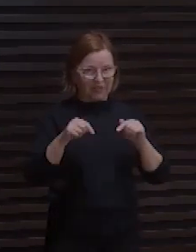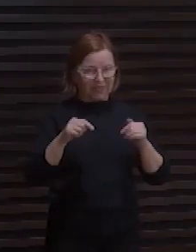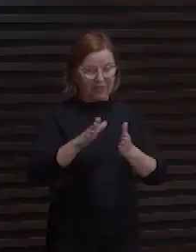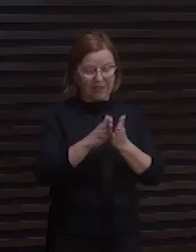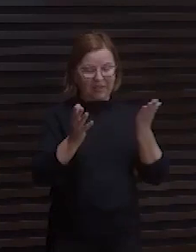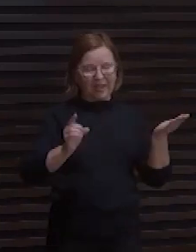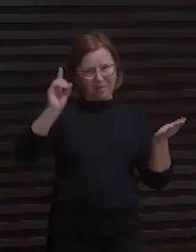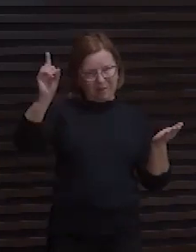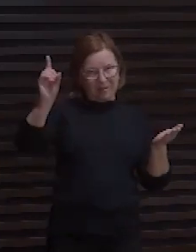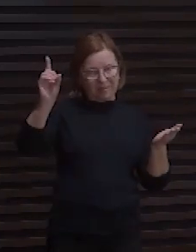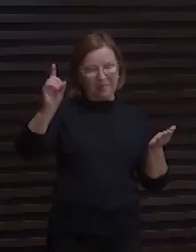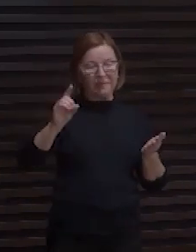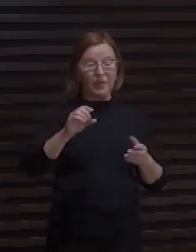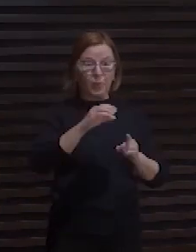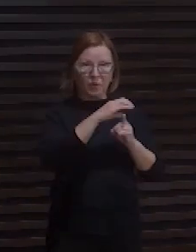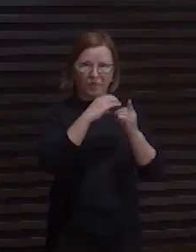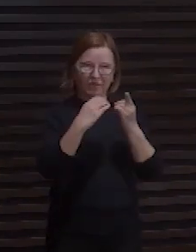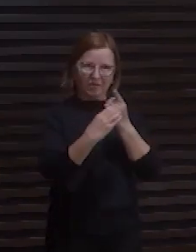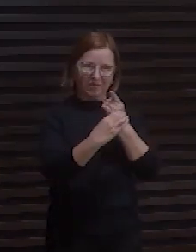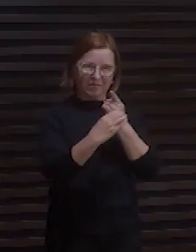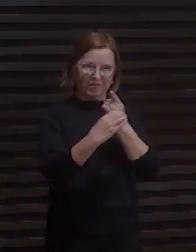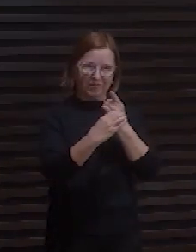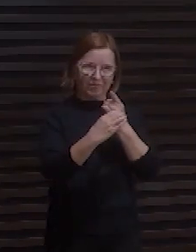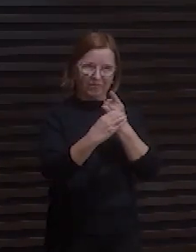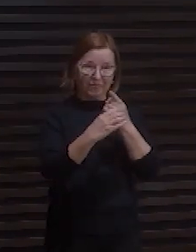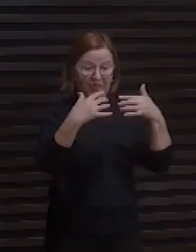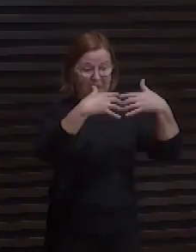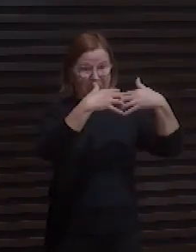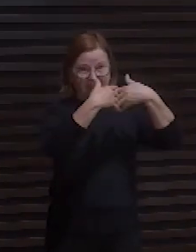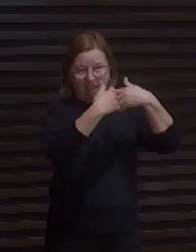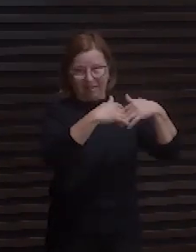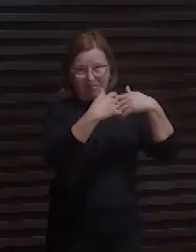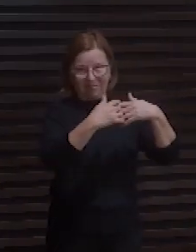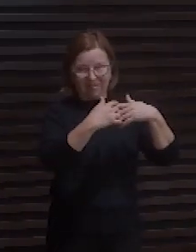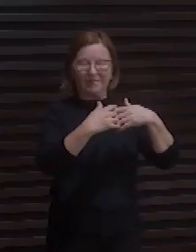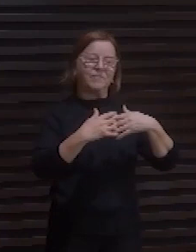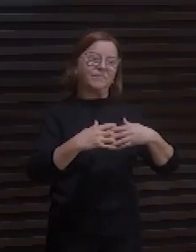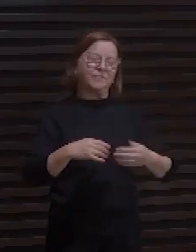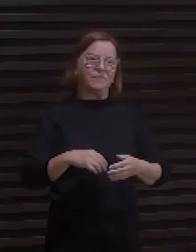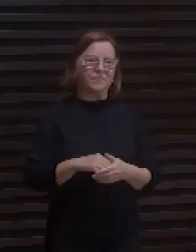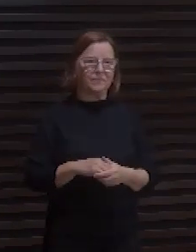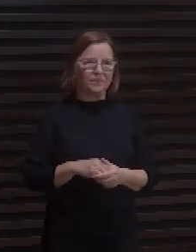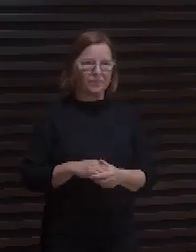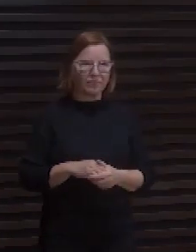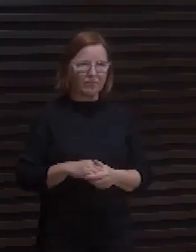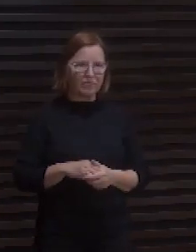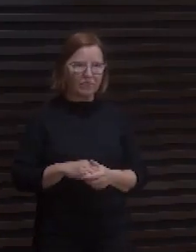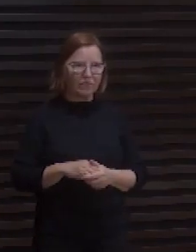estamos lendo aqui, é que o culto é algo racional, em conformidade com a razão.